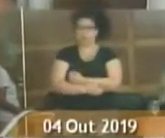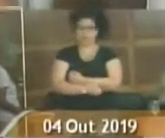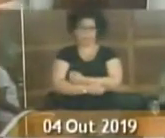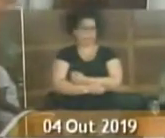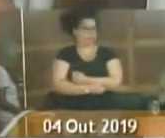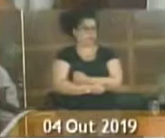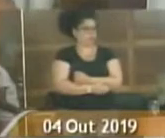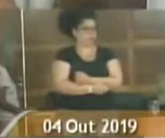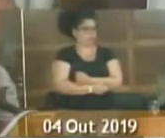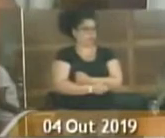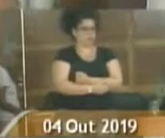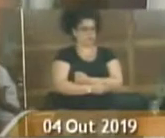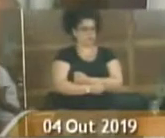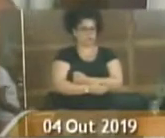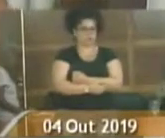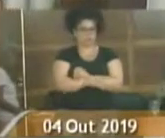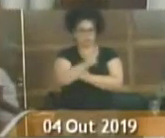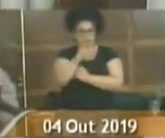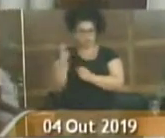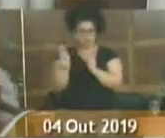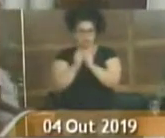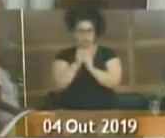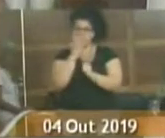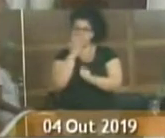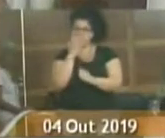Quem é que passeia com o cachorro aí na coleira?